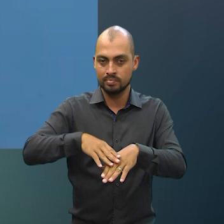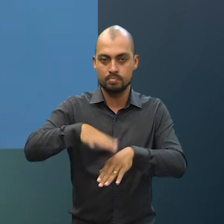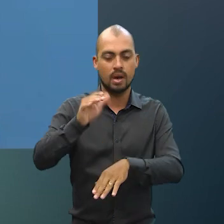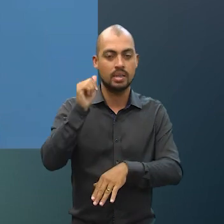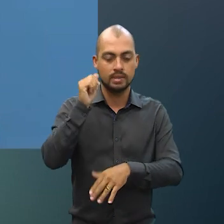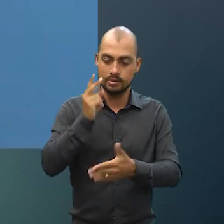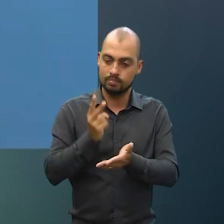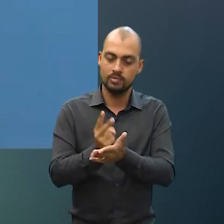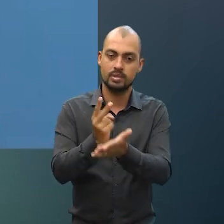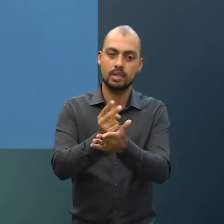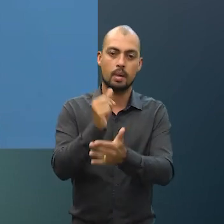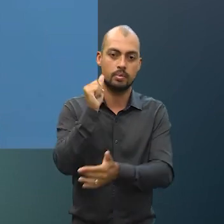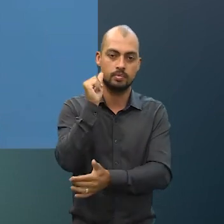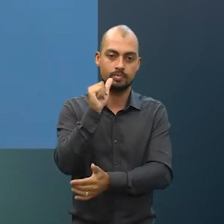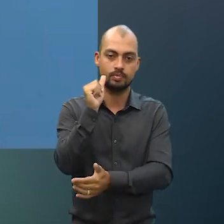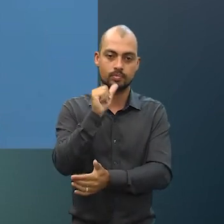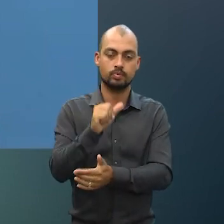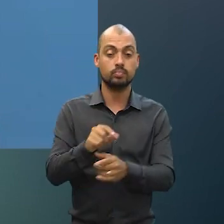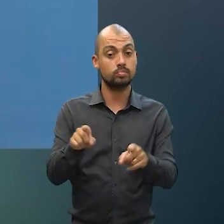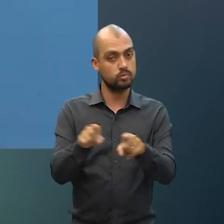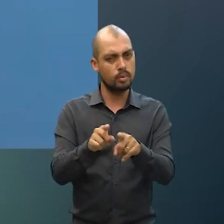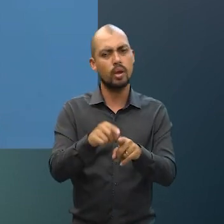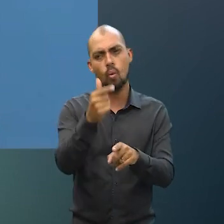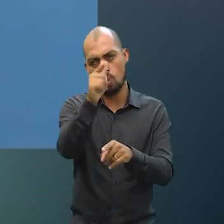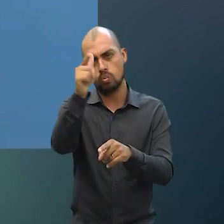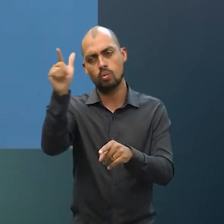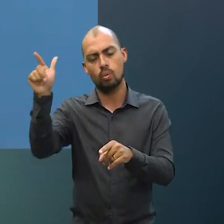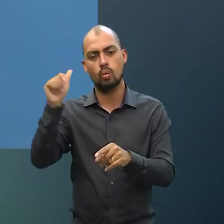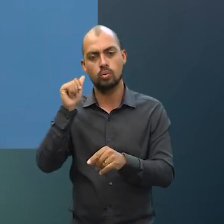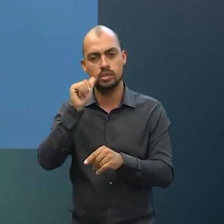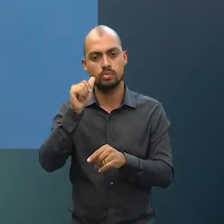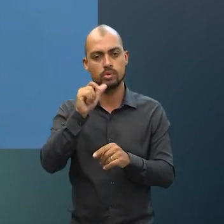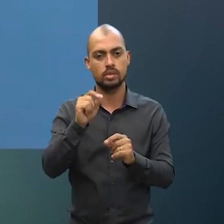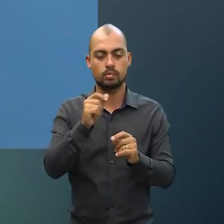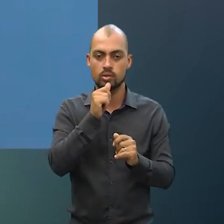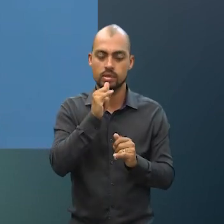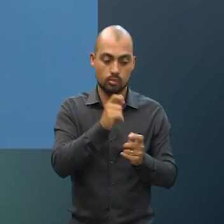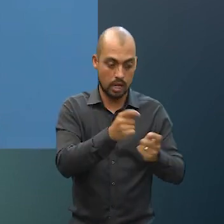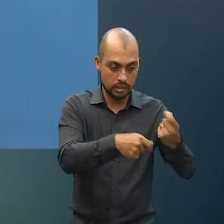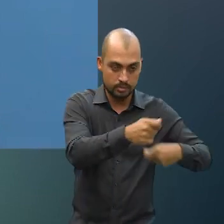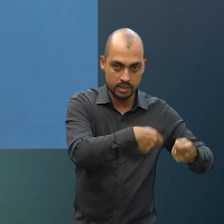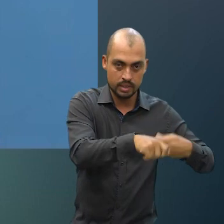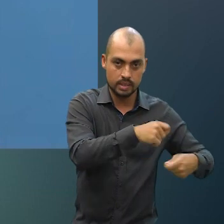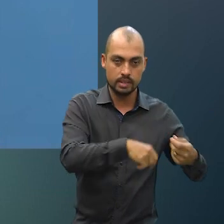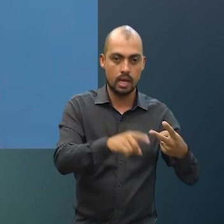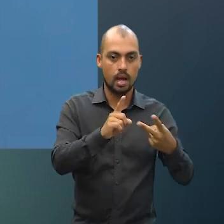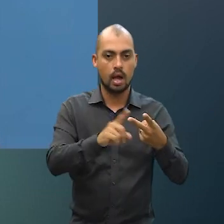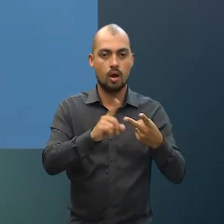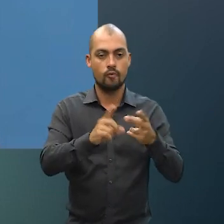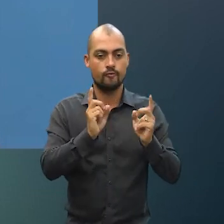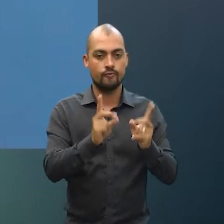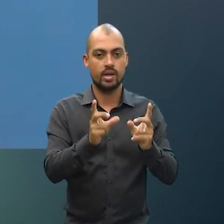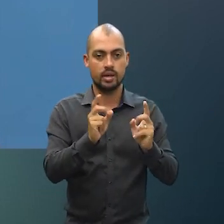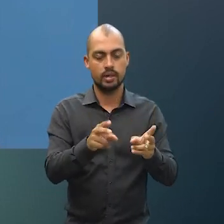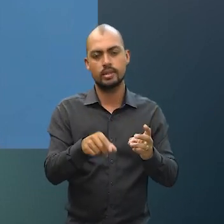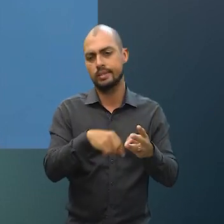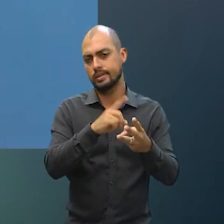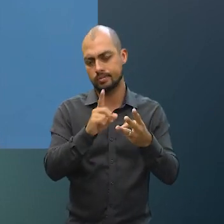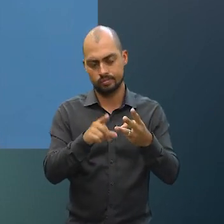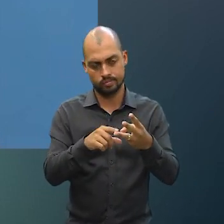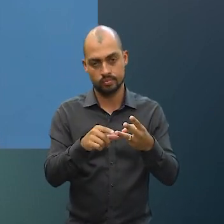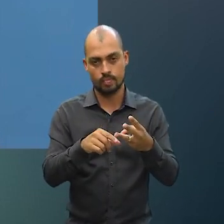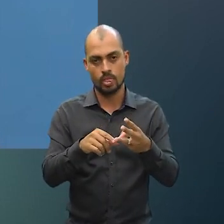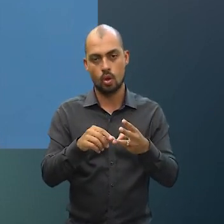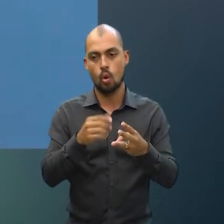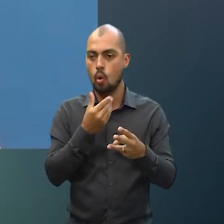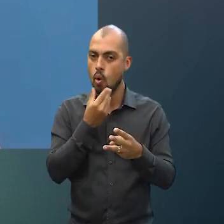da Standard America, e temos também outras mulheres na área administrativa, na área comercial. Então, somos